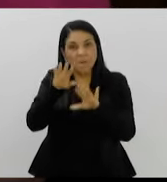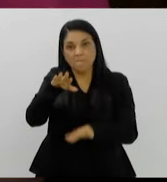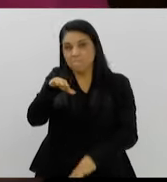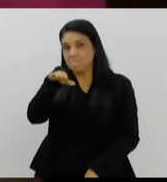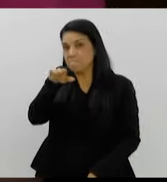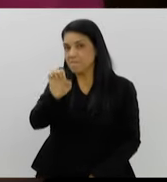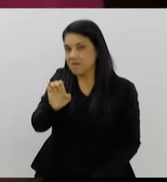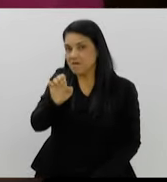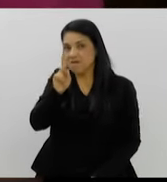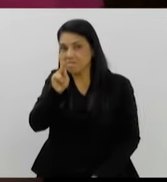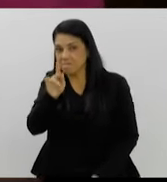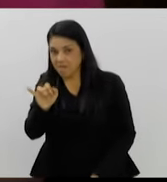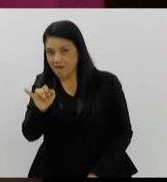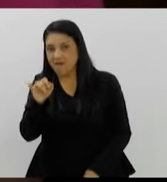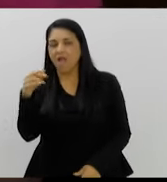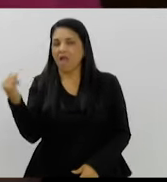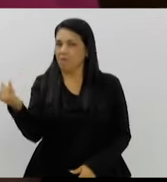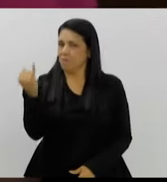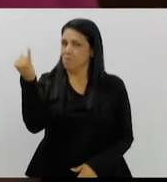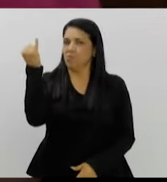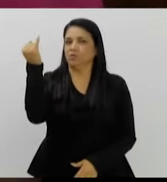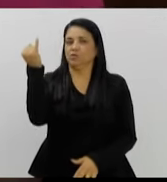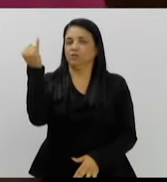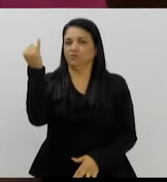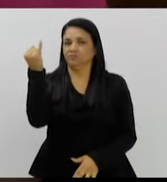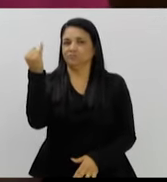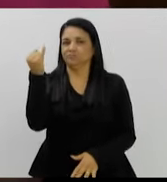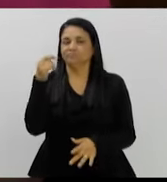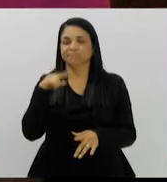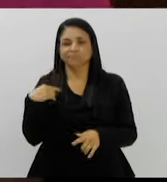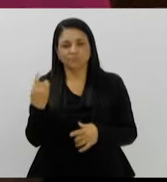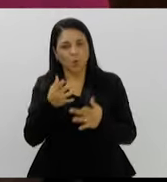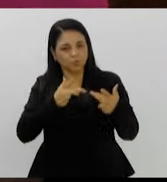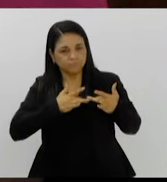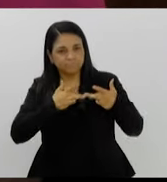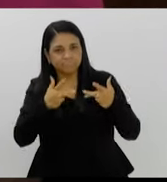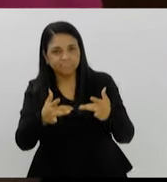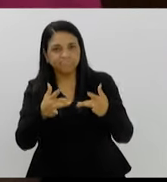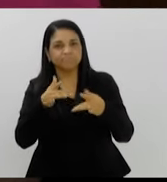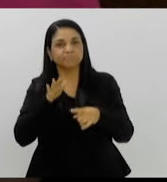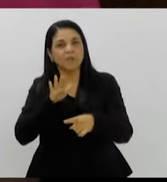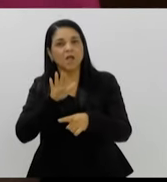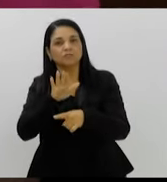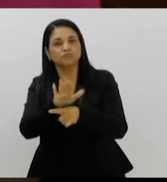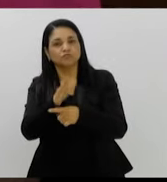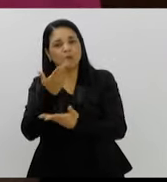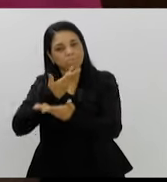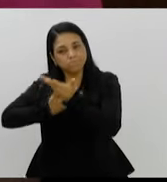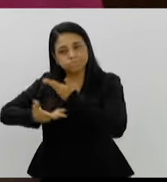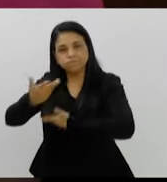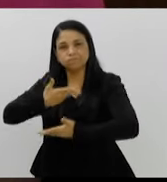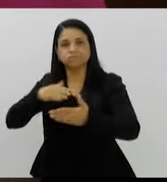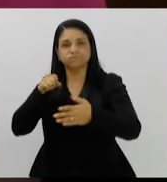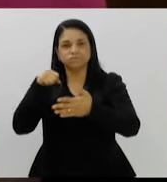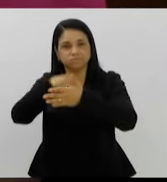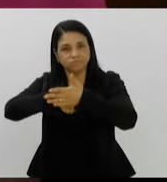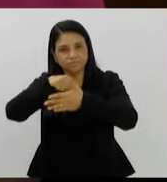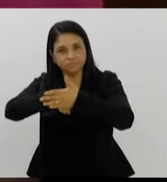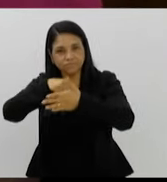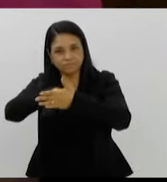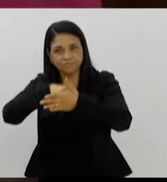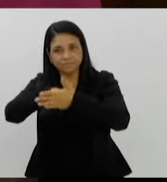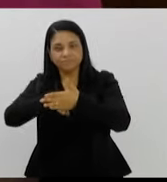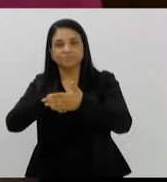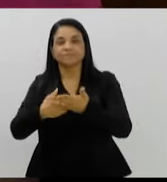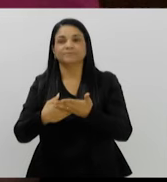né é muito importante e nós continuamos à disposição para poder junto lutarmos eu gostaria